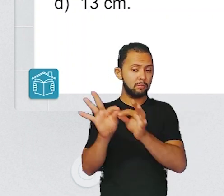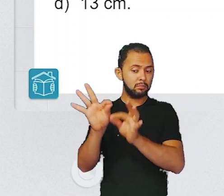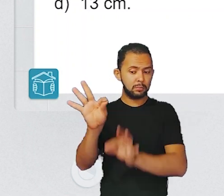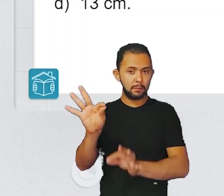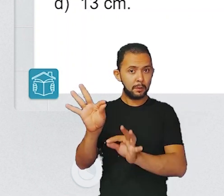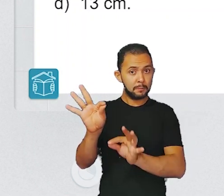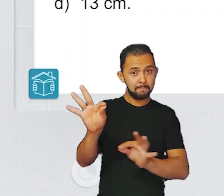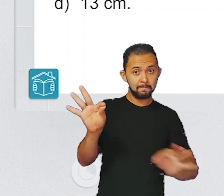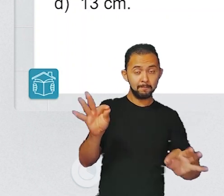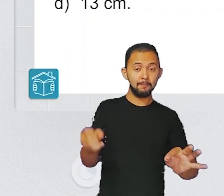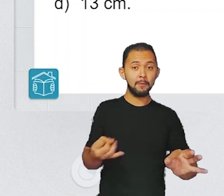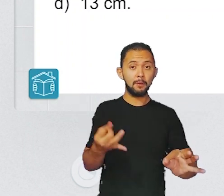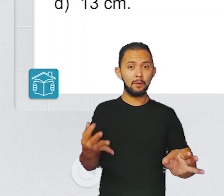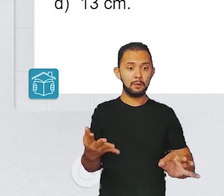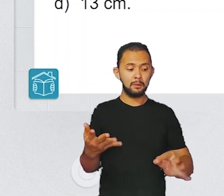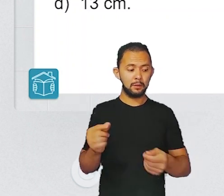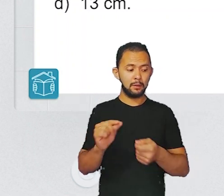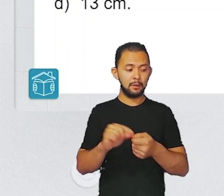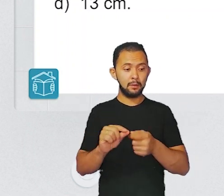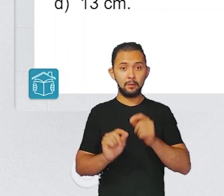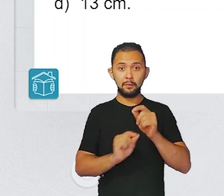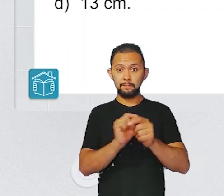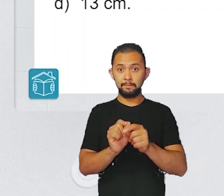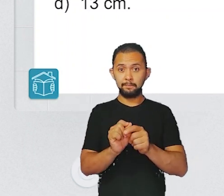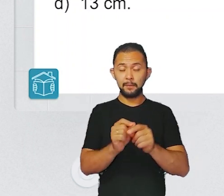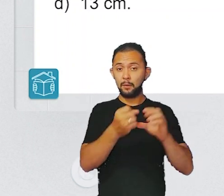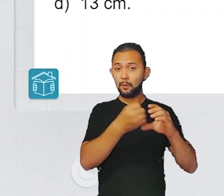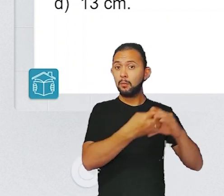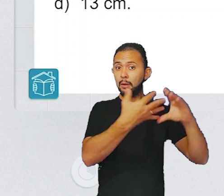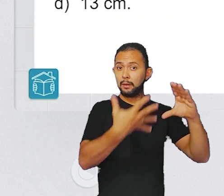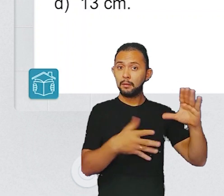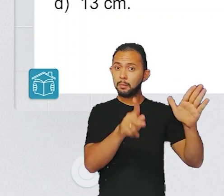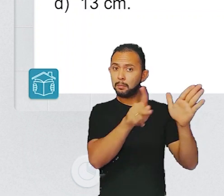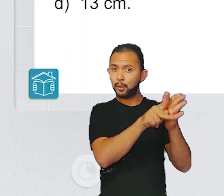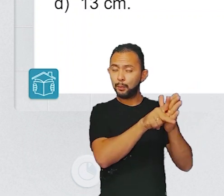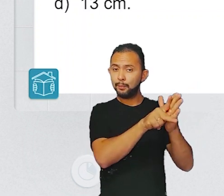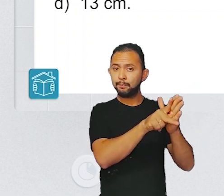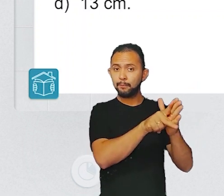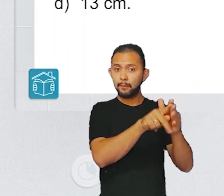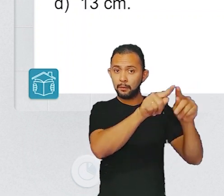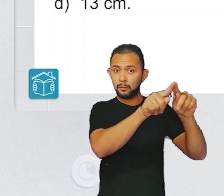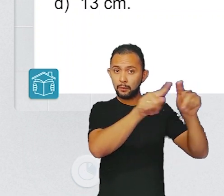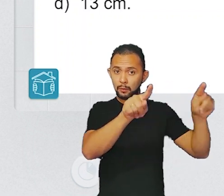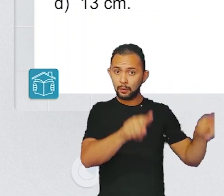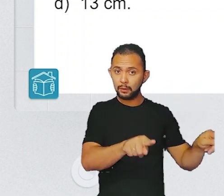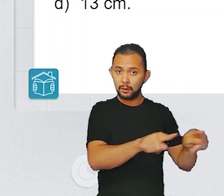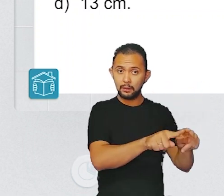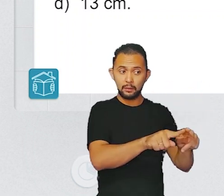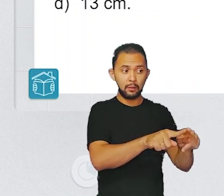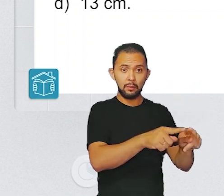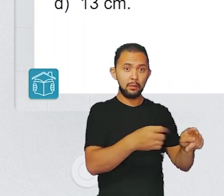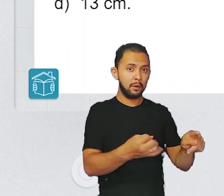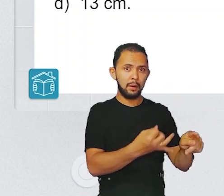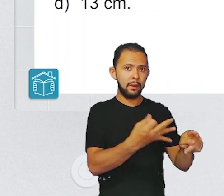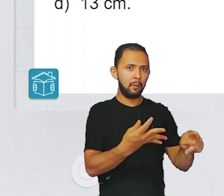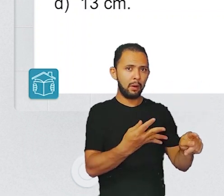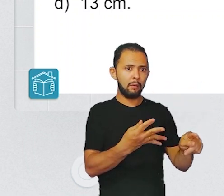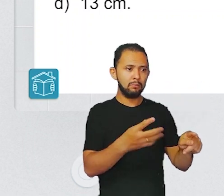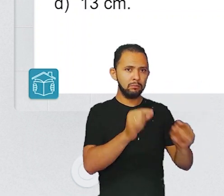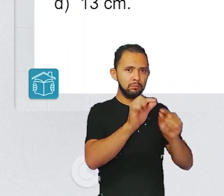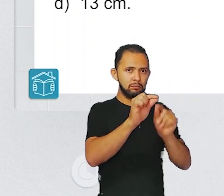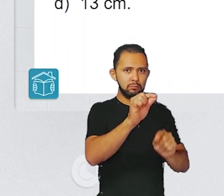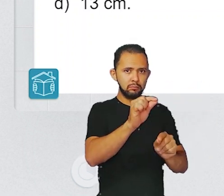você tem um quadrado e o quadrado ele tem uma característica muito forte, que é o quê? Que os lados desse quadrado ele tem as